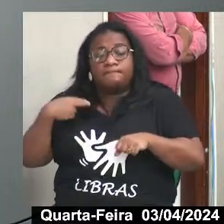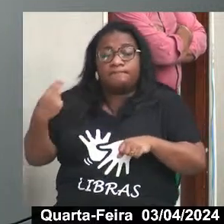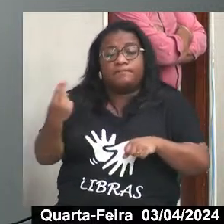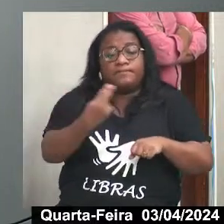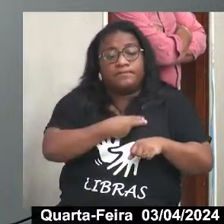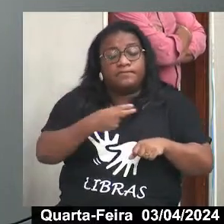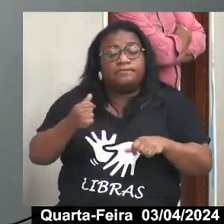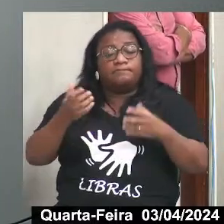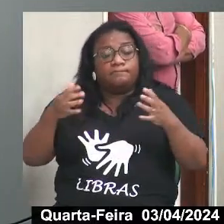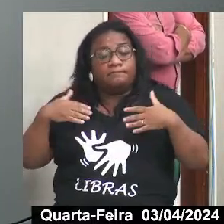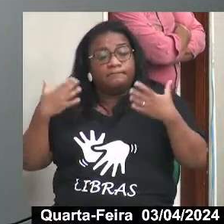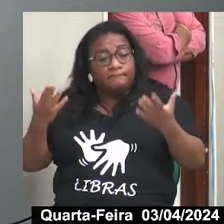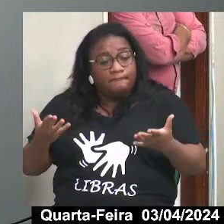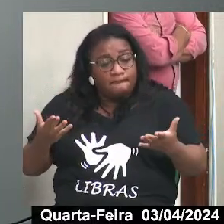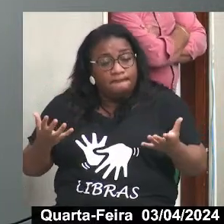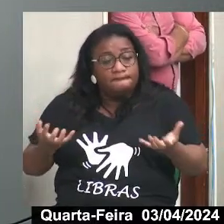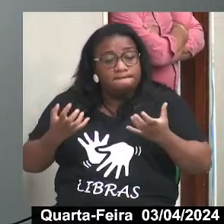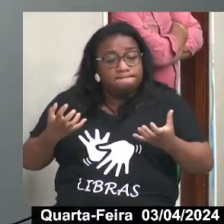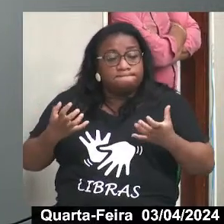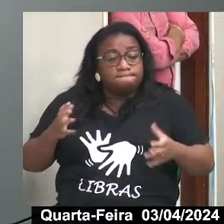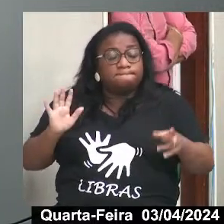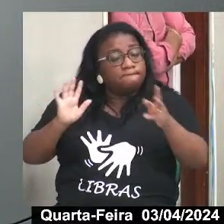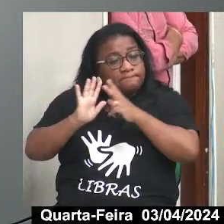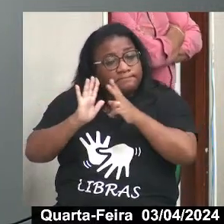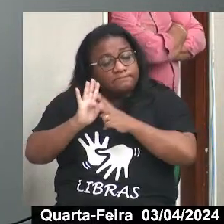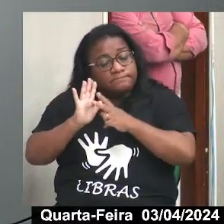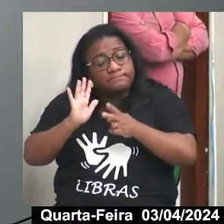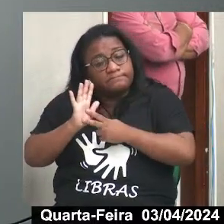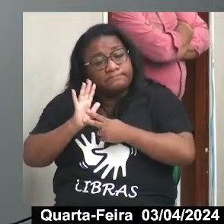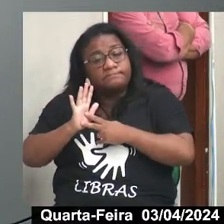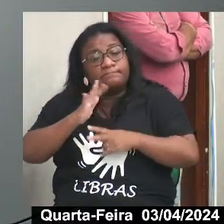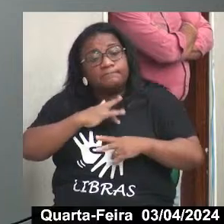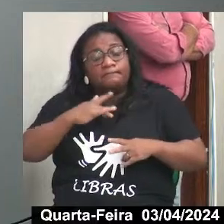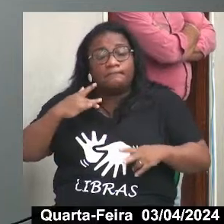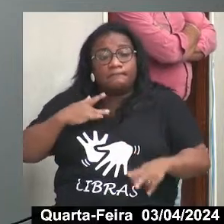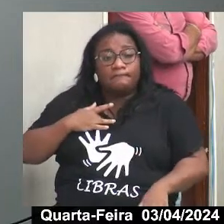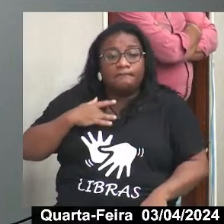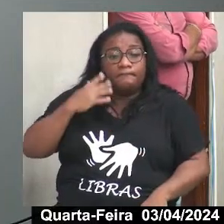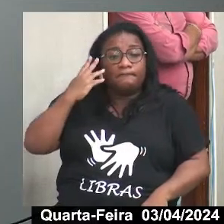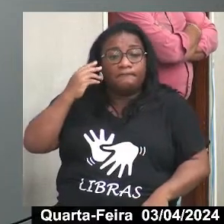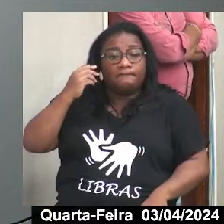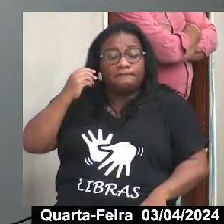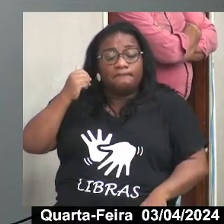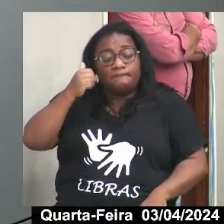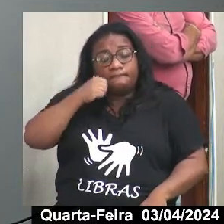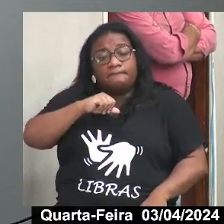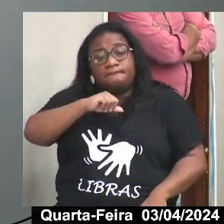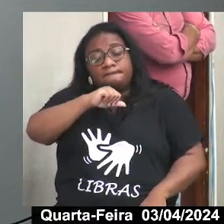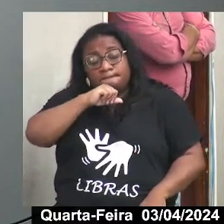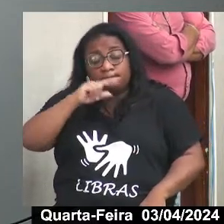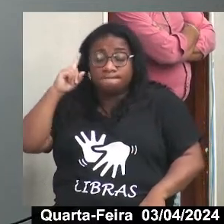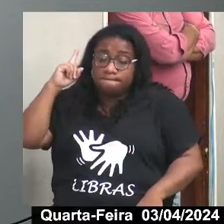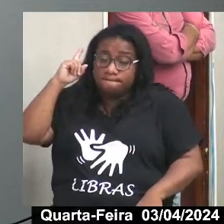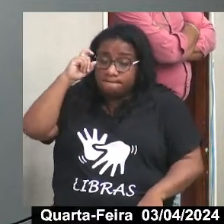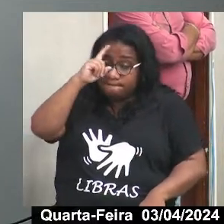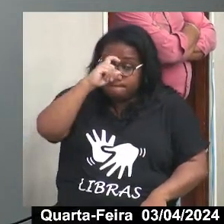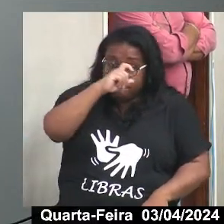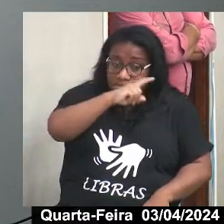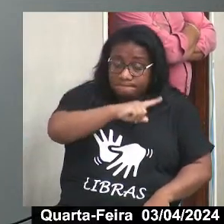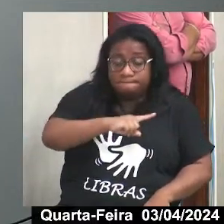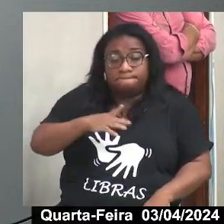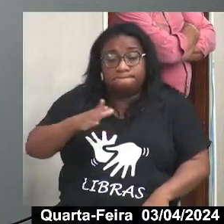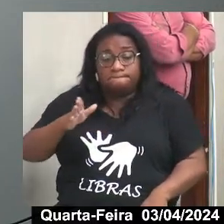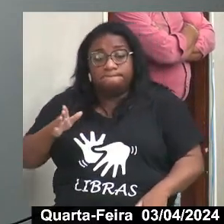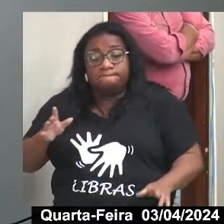nós optamos em fazer esse projeto porque a gente sabe que a saúde mental de muitas das mães está muito